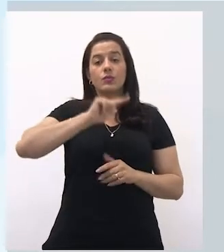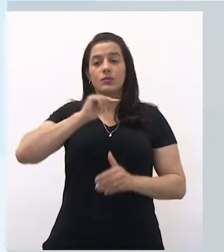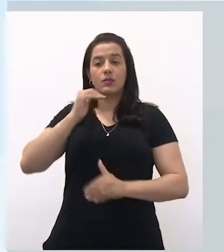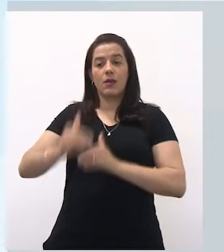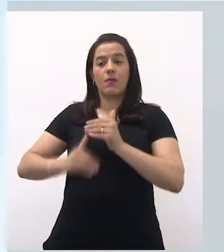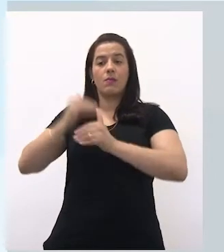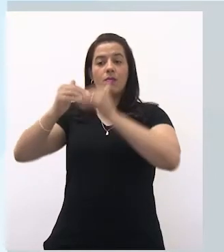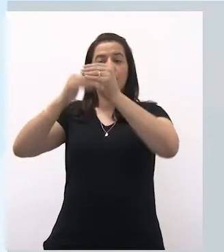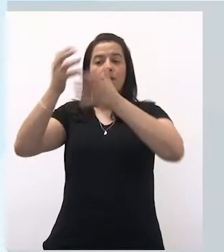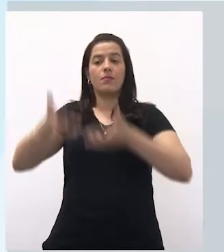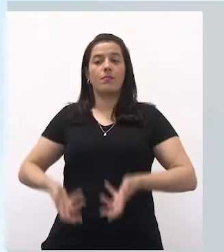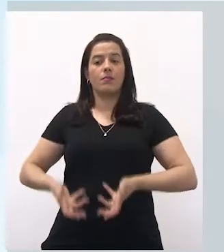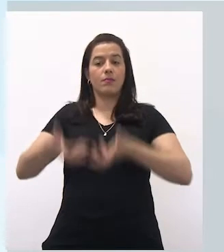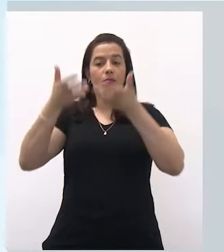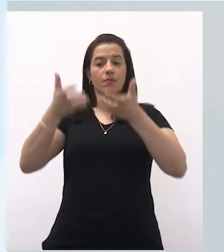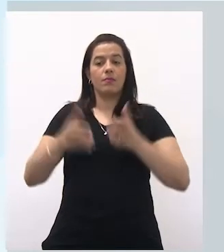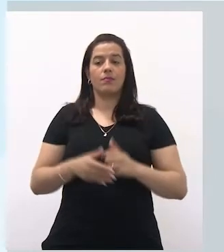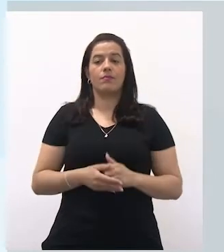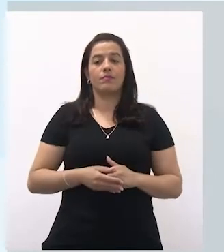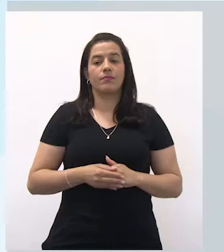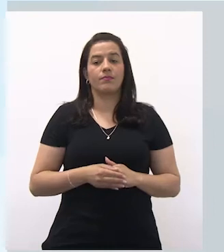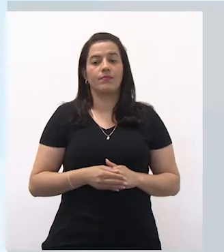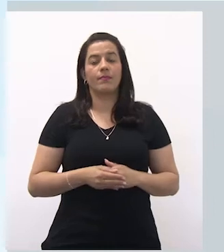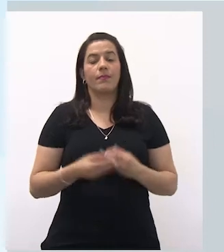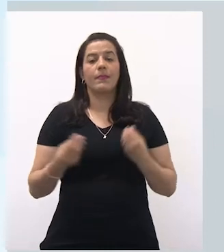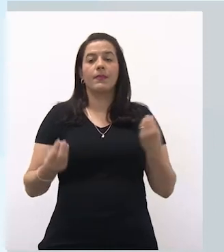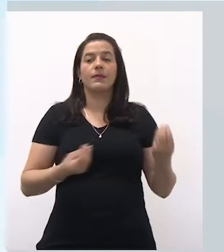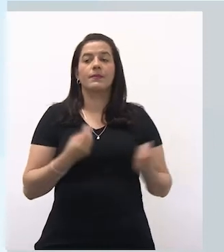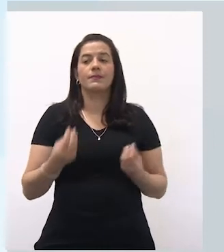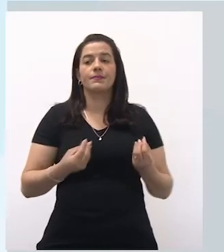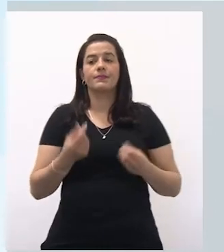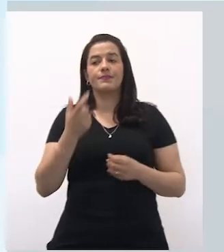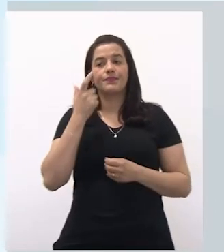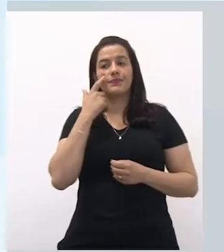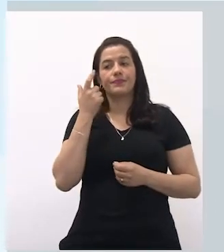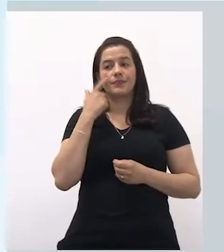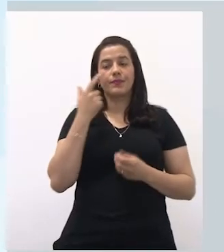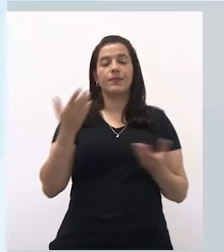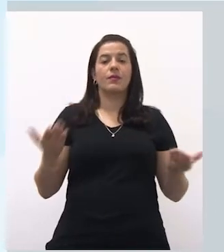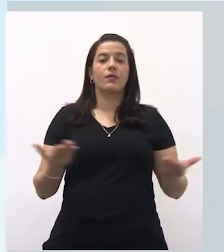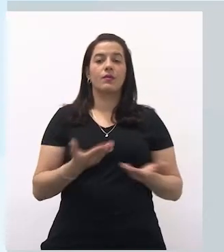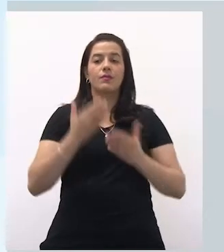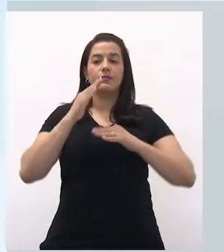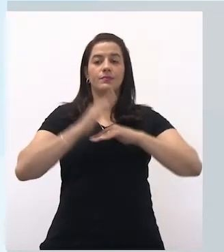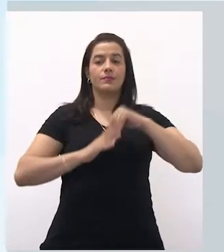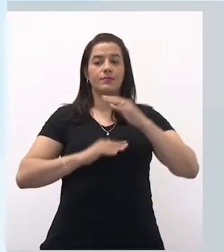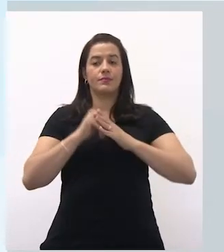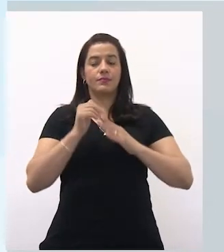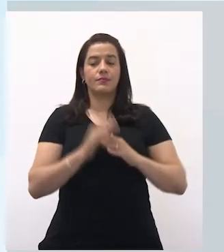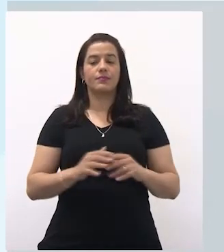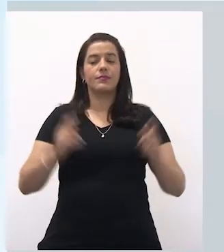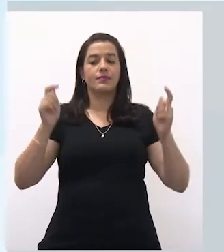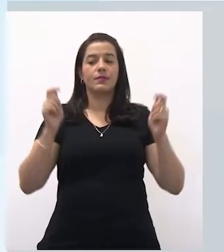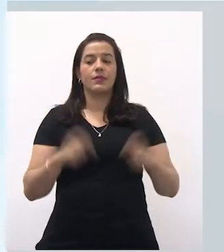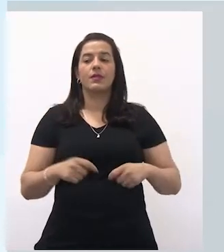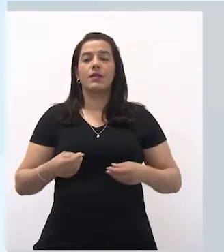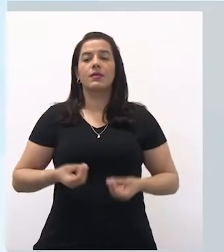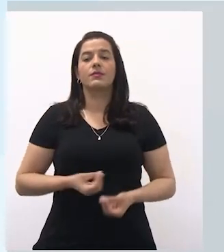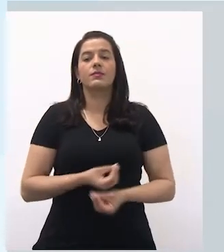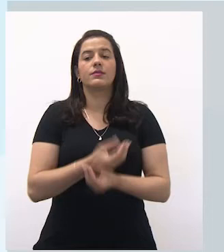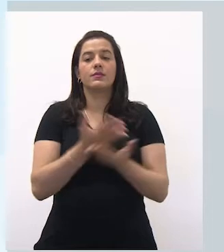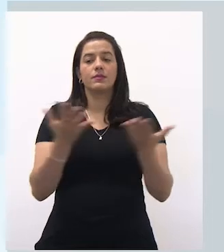elevados. Então, agora nós vamos ver como que essa habilidade ela está